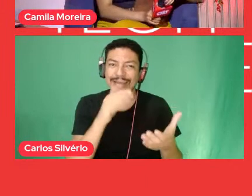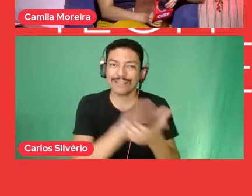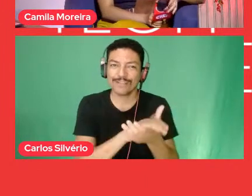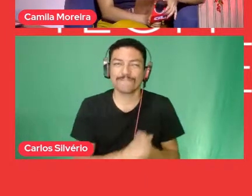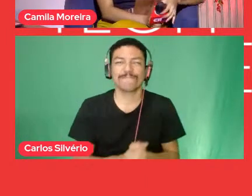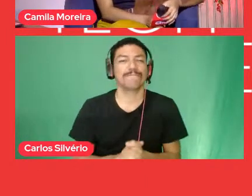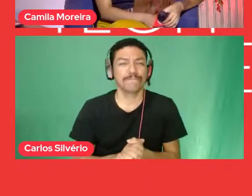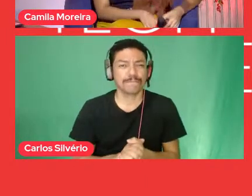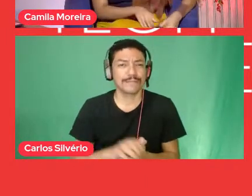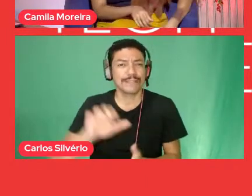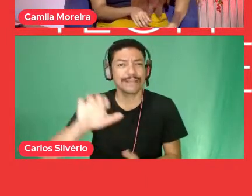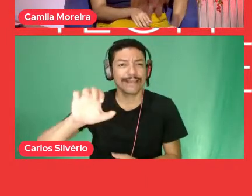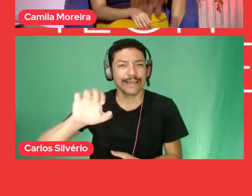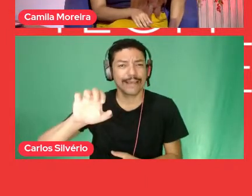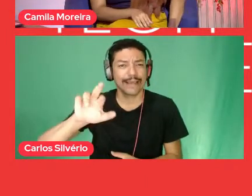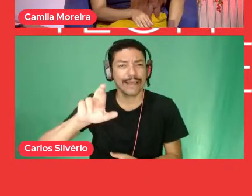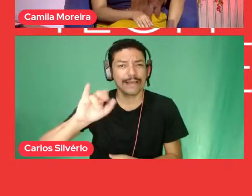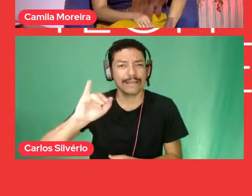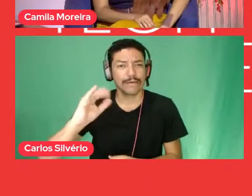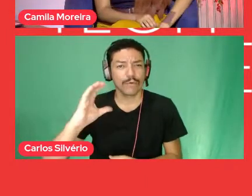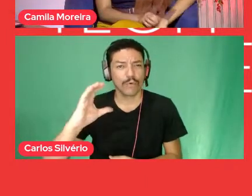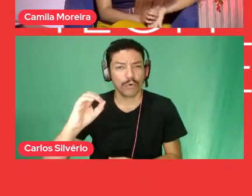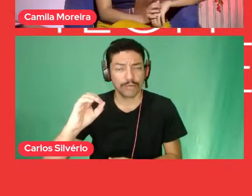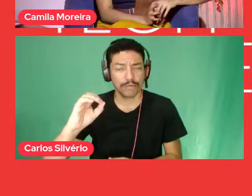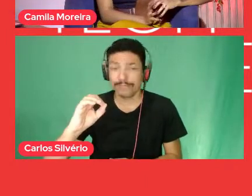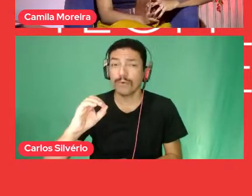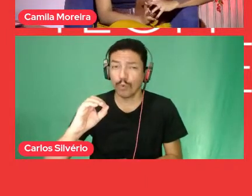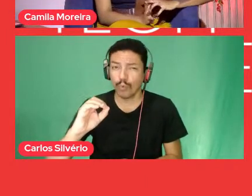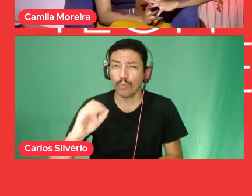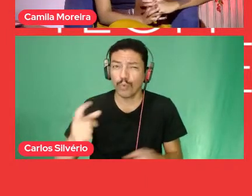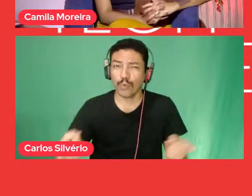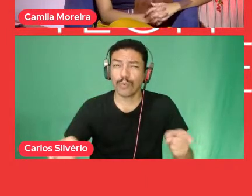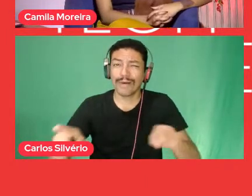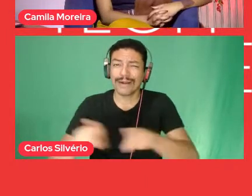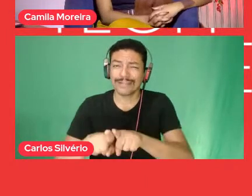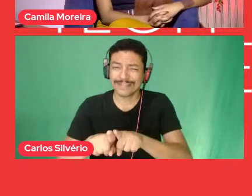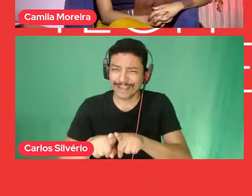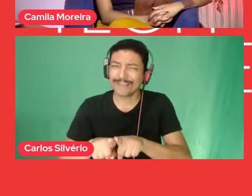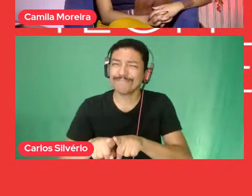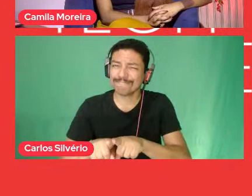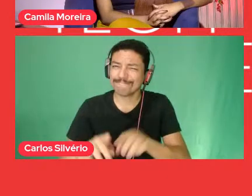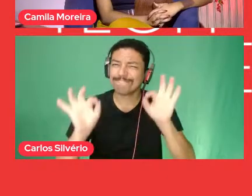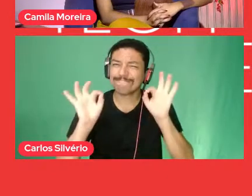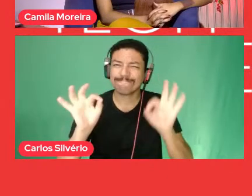O Érico, assim. É um grande parceiro, um grande aliado. Eu acho que